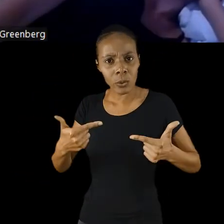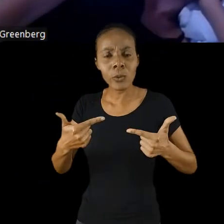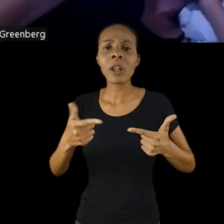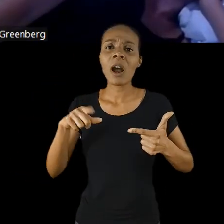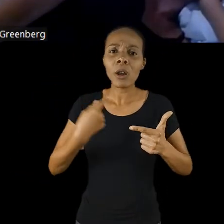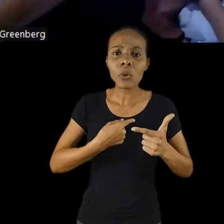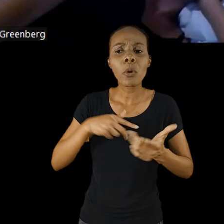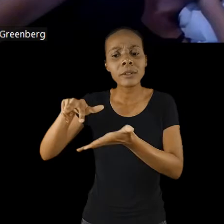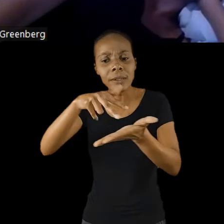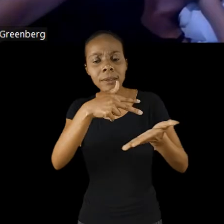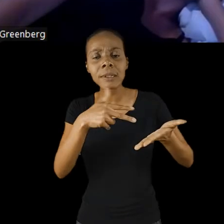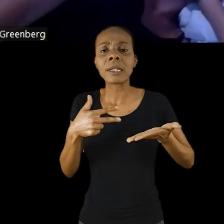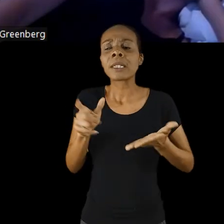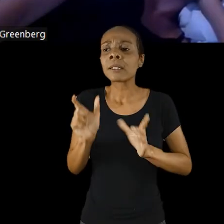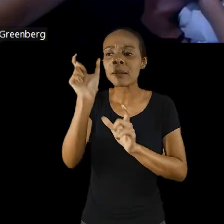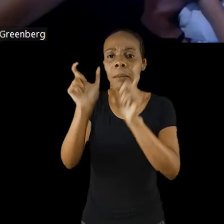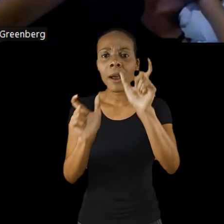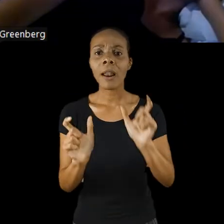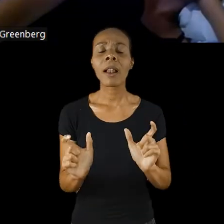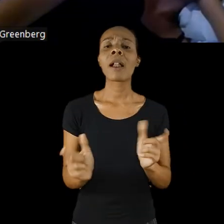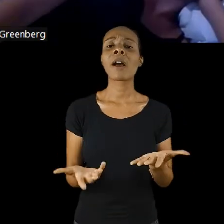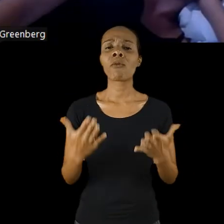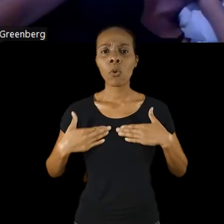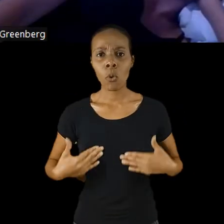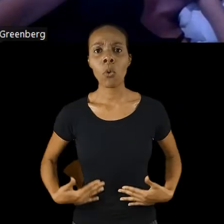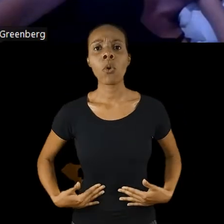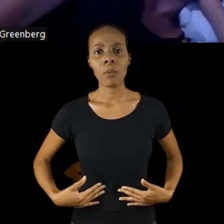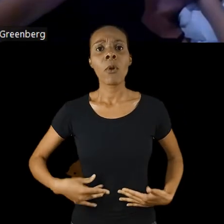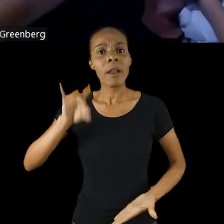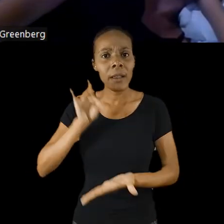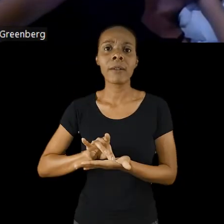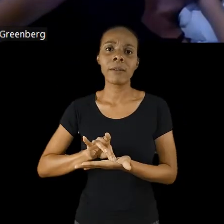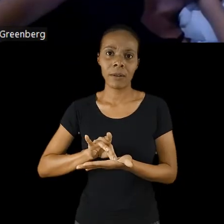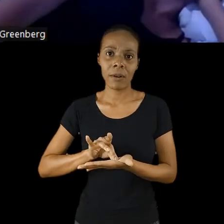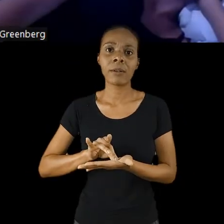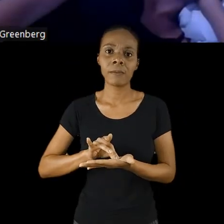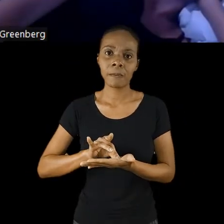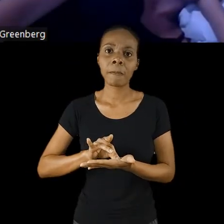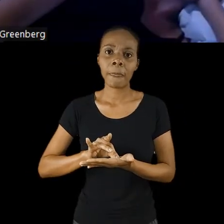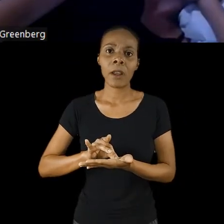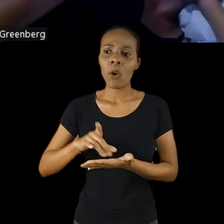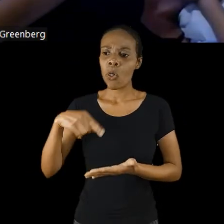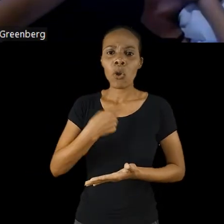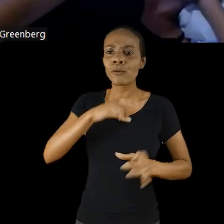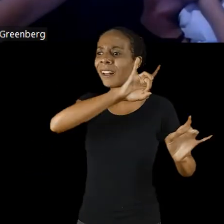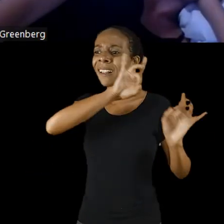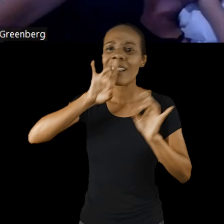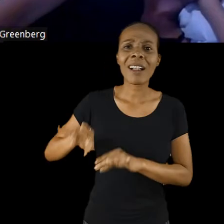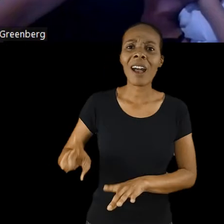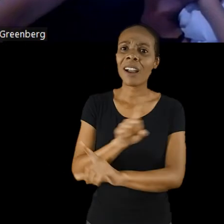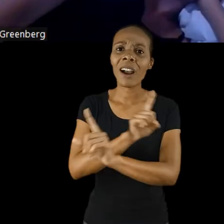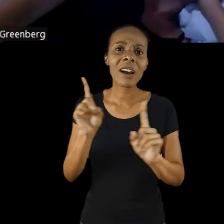dança, a nossa palavra, o nosso corpo, seja isso que é. Afinal de contas, a gente não vai abandonar isso. Já quiseram que a